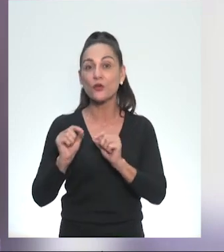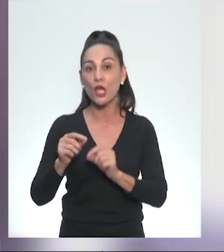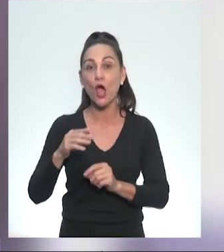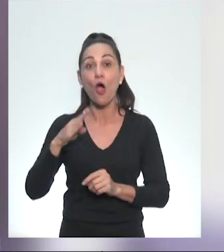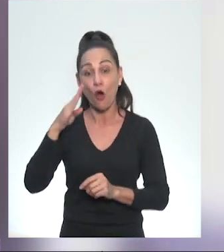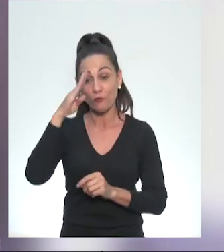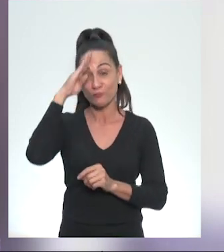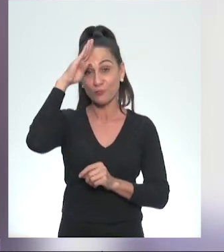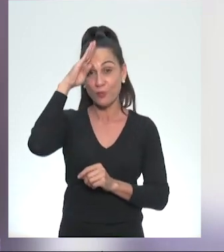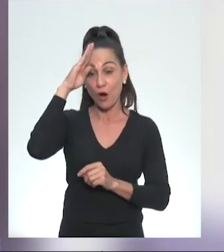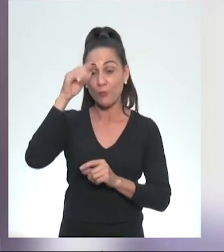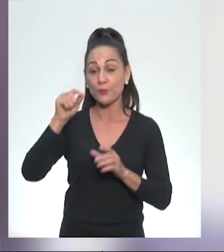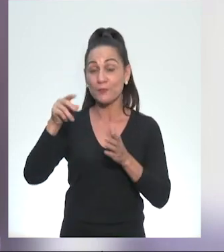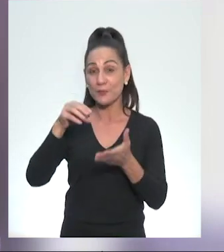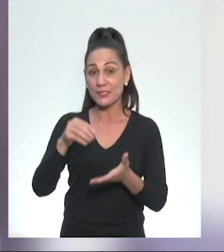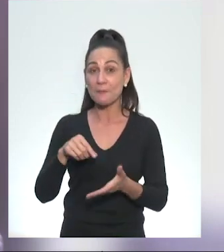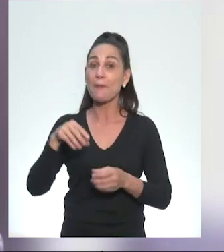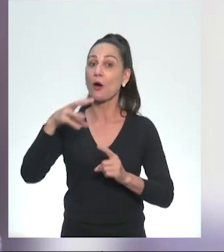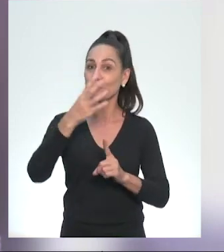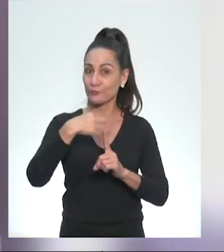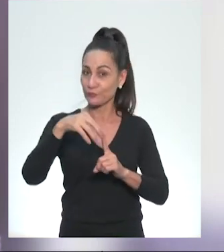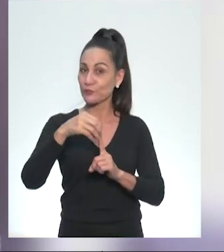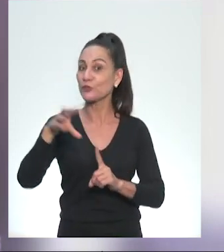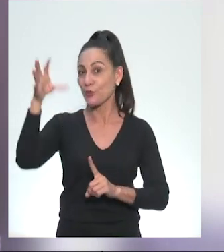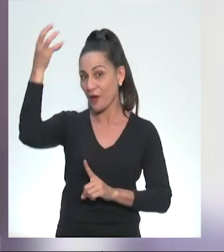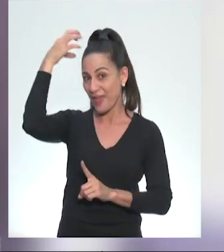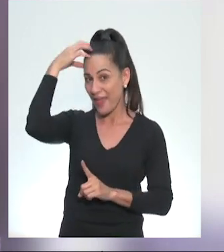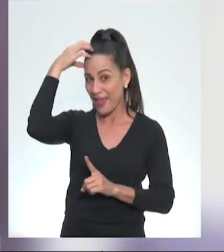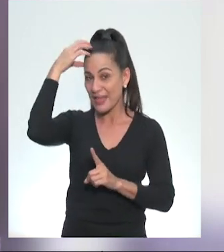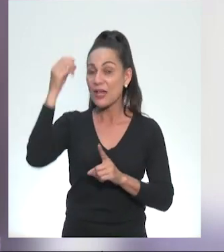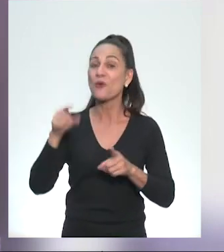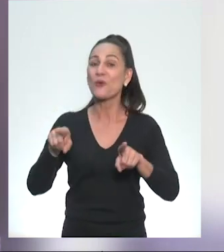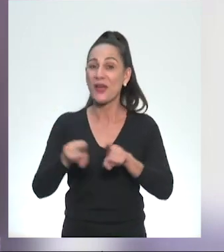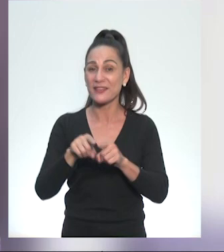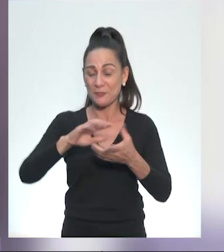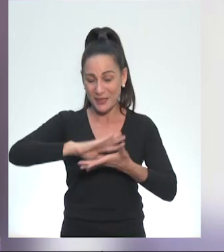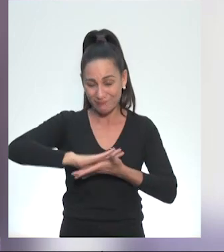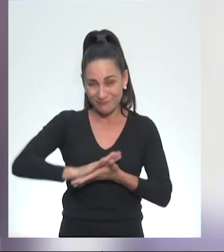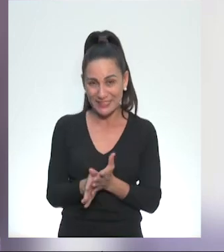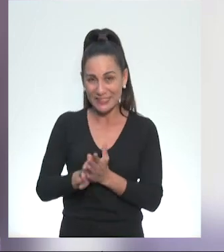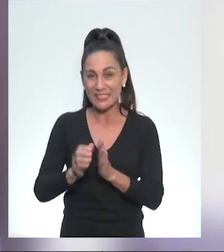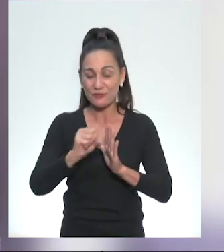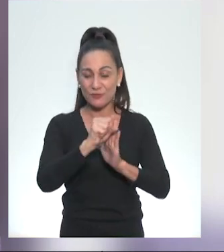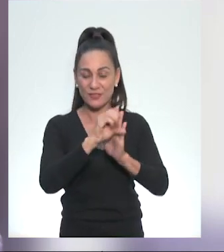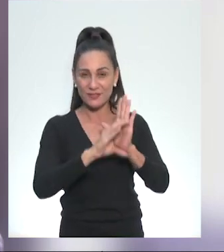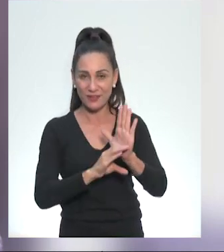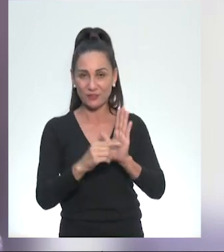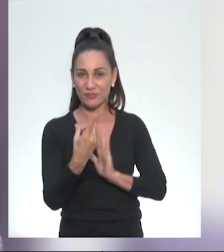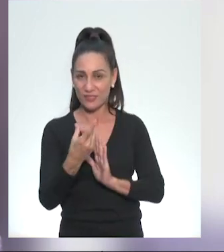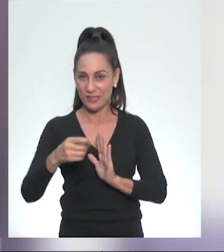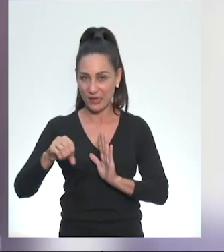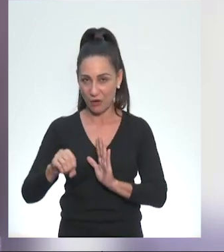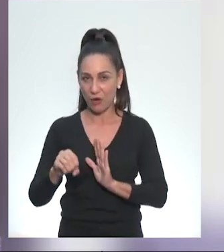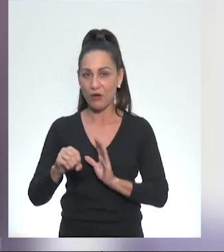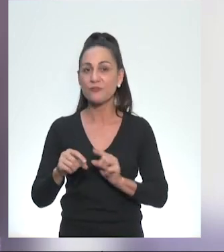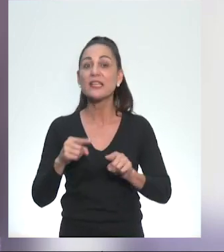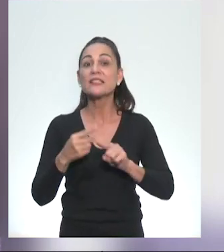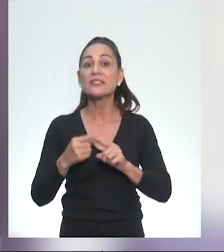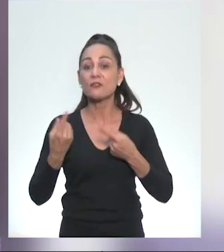oficial do rei. Bom, o reino ele acaba caindo aí no final do século XIX,